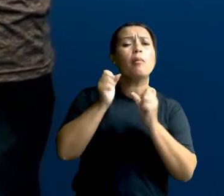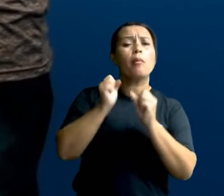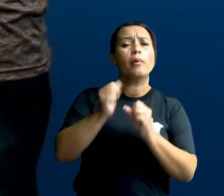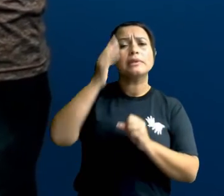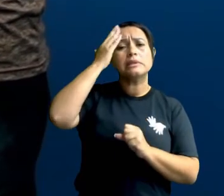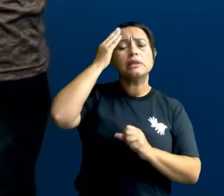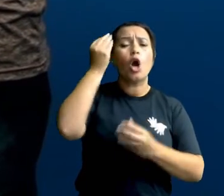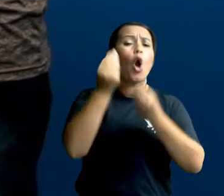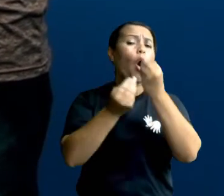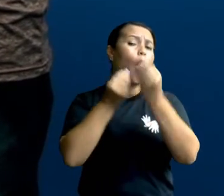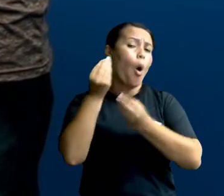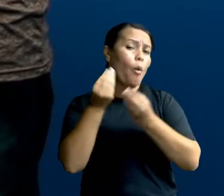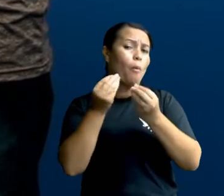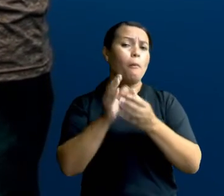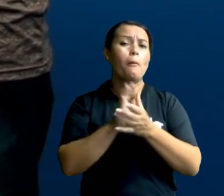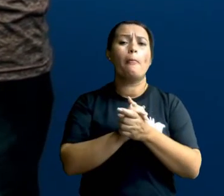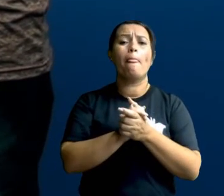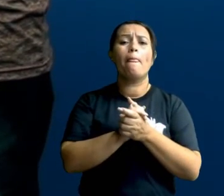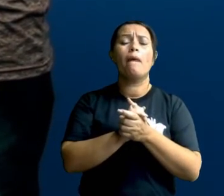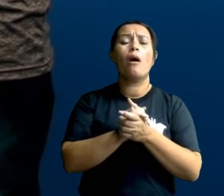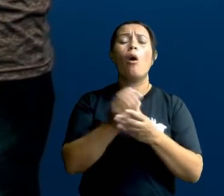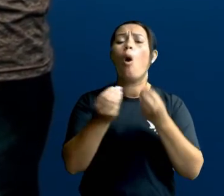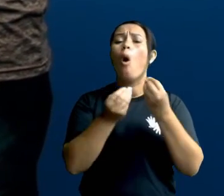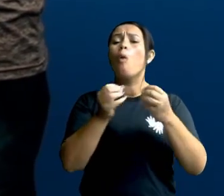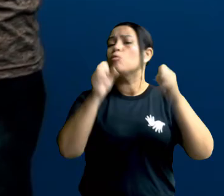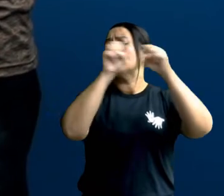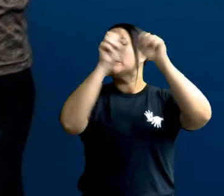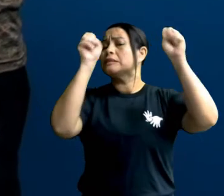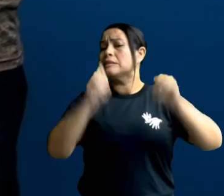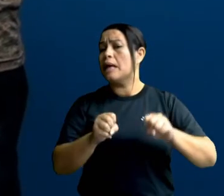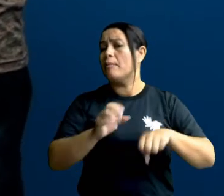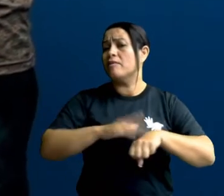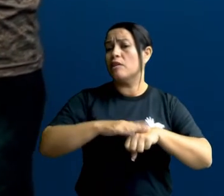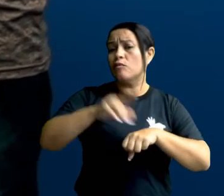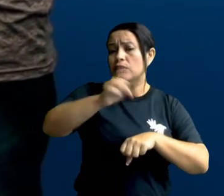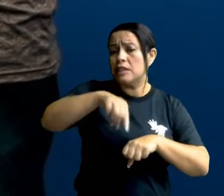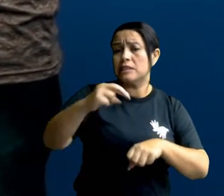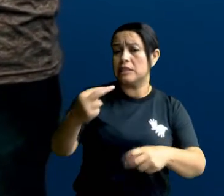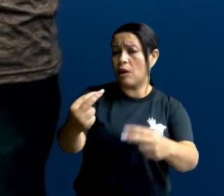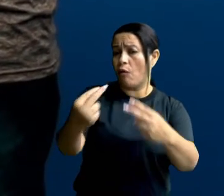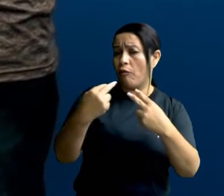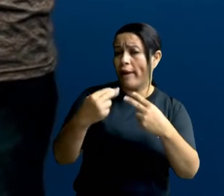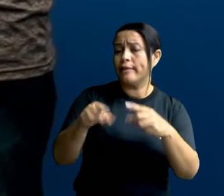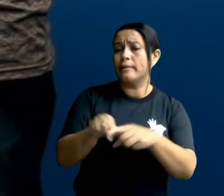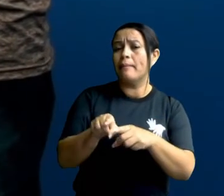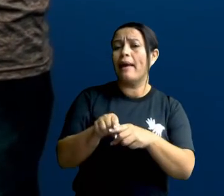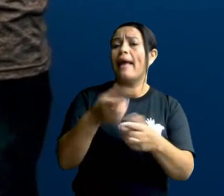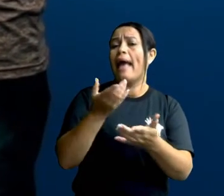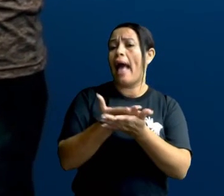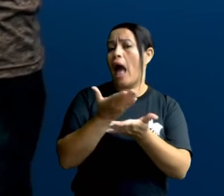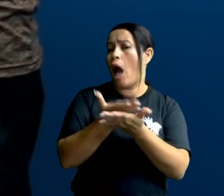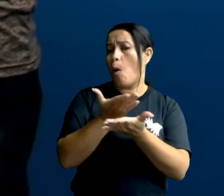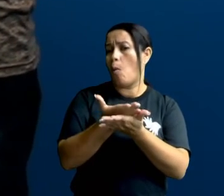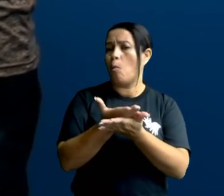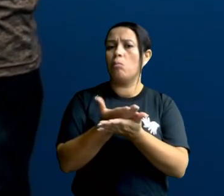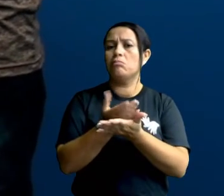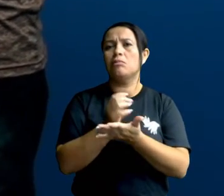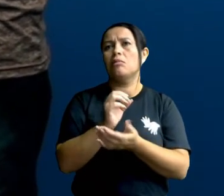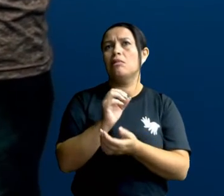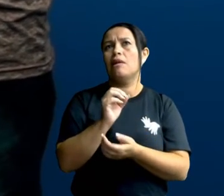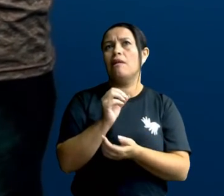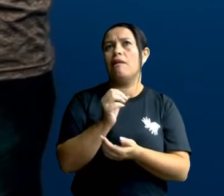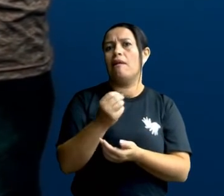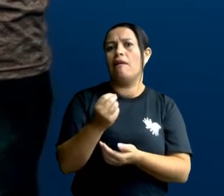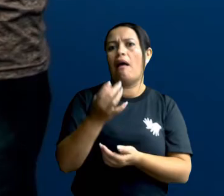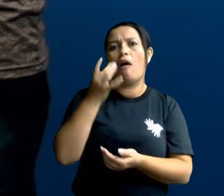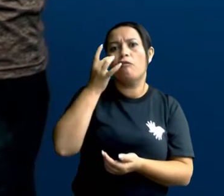entender como funciona esse sistema, você que está assistindo essa aula, né, ao vivo, ou